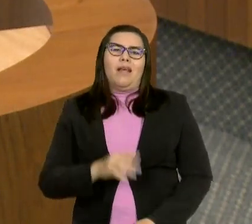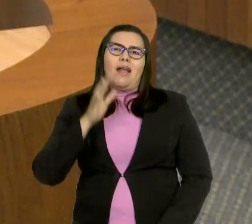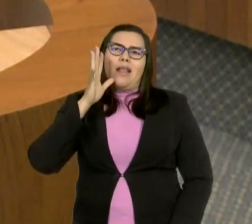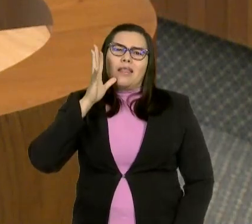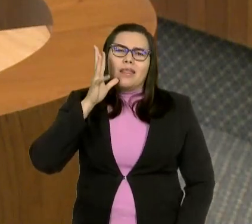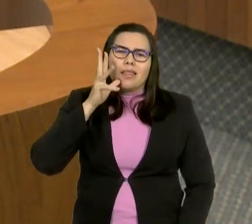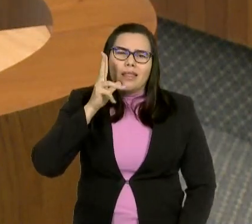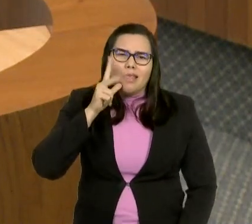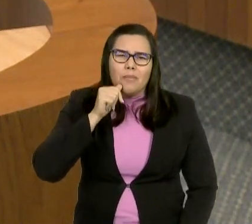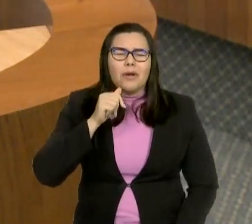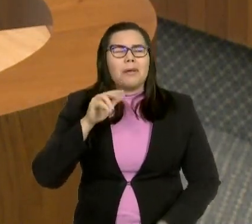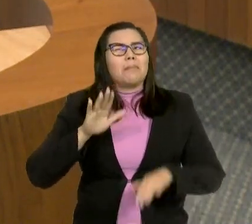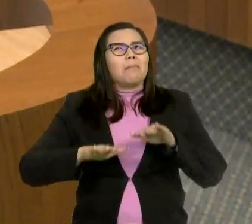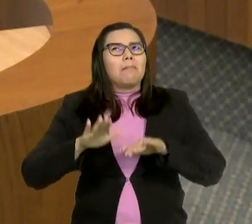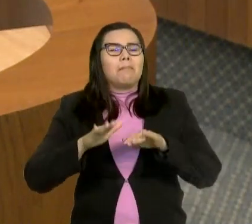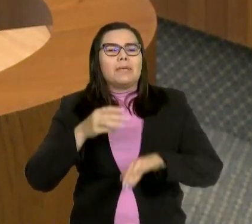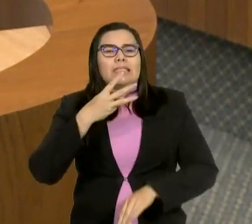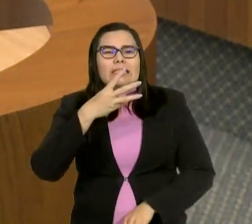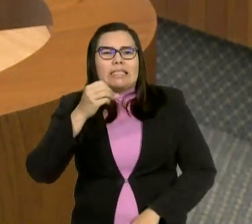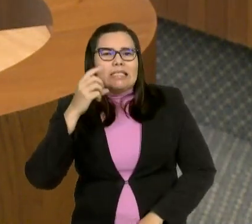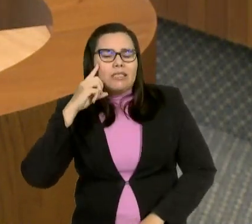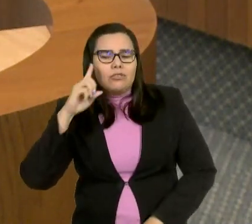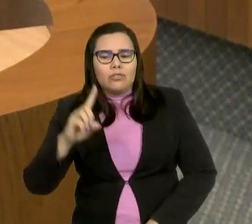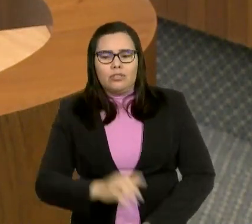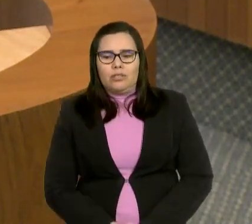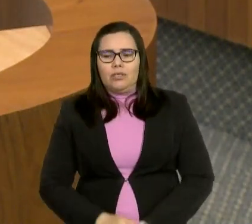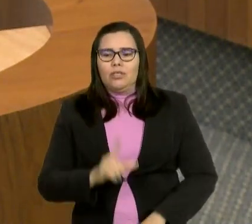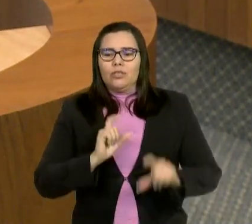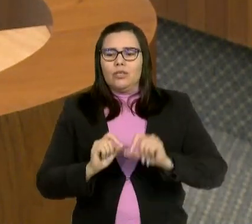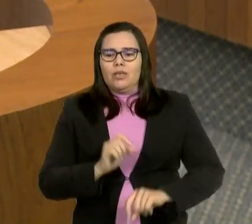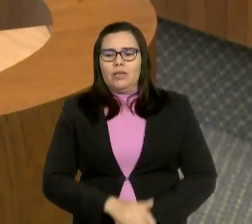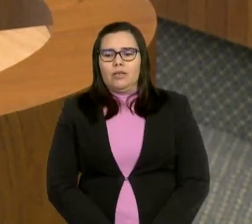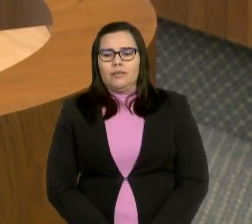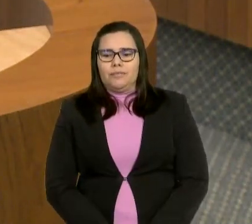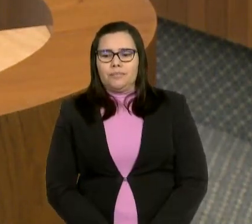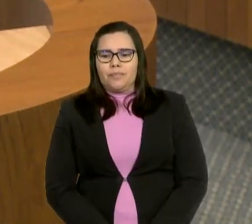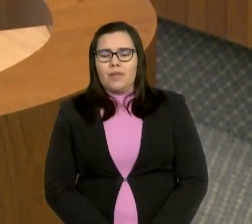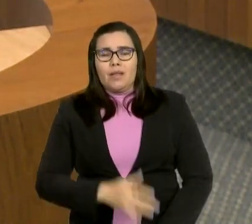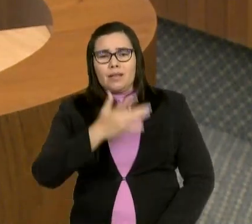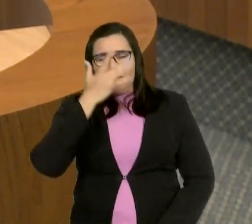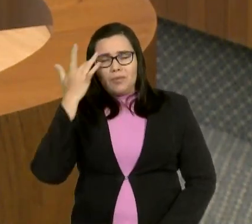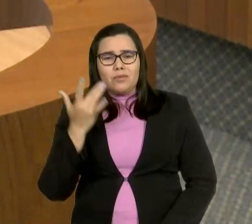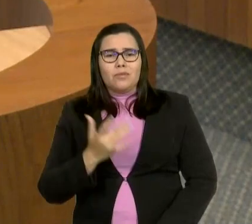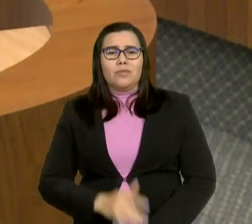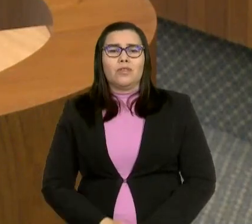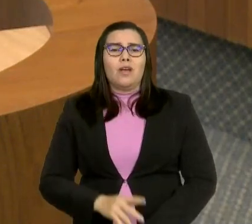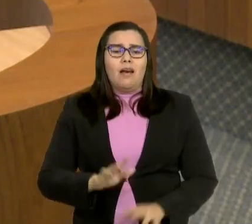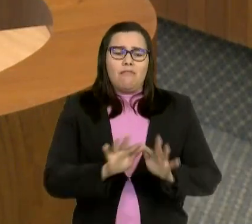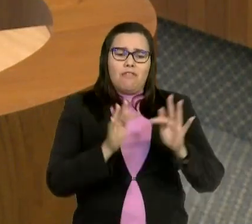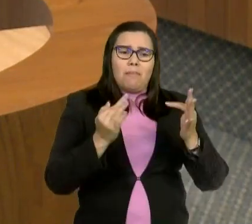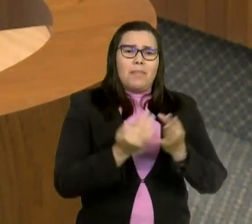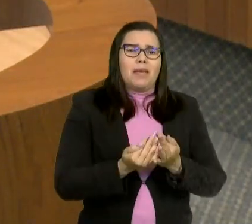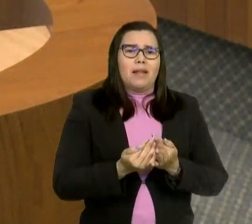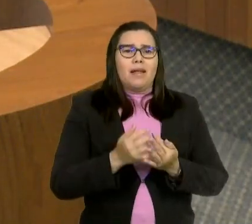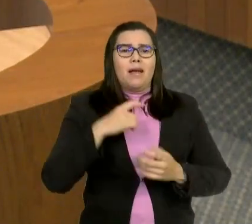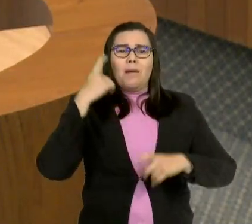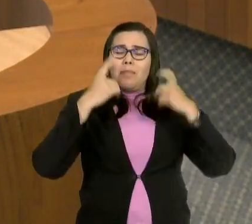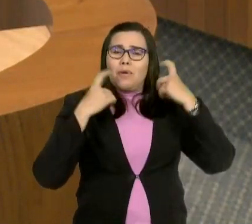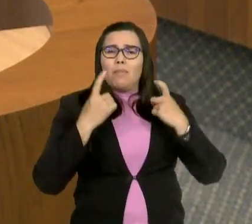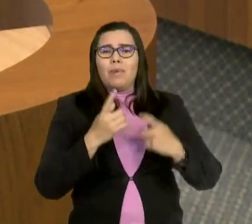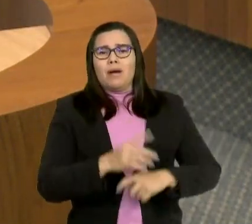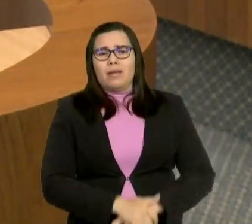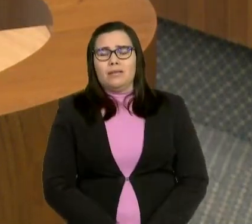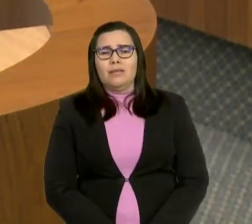no sofrimento de que a Yasmin esteja viva ou desaparecida, a possibilidade que seja realmente